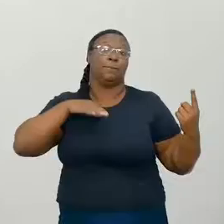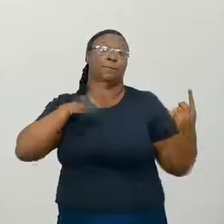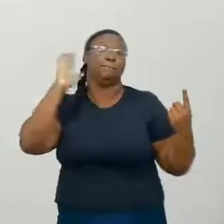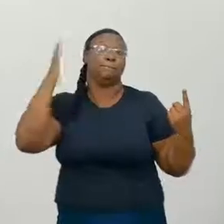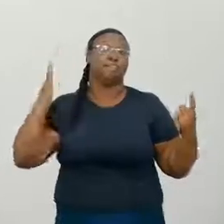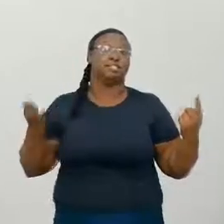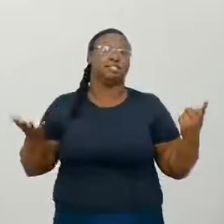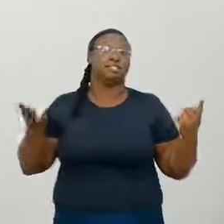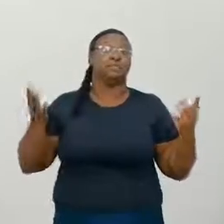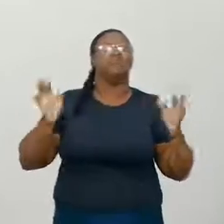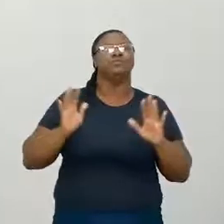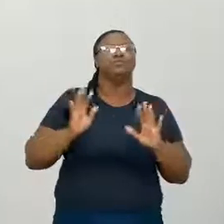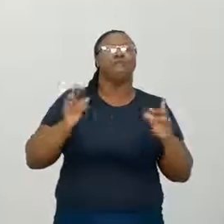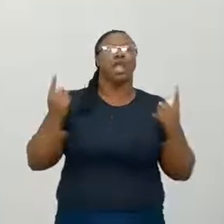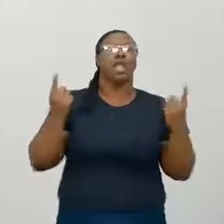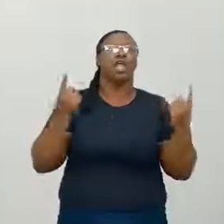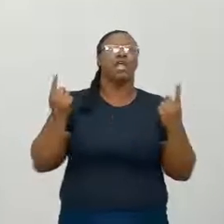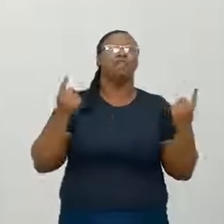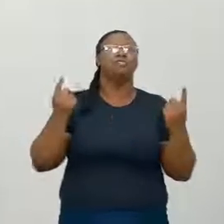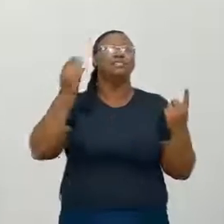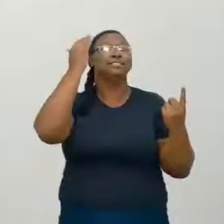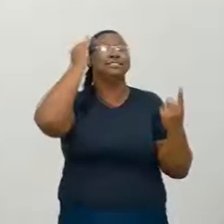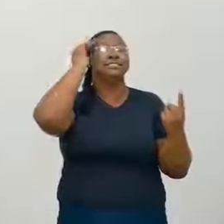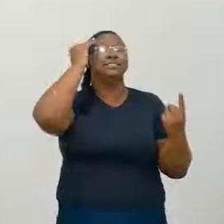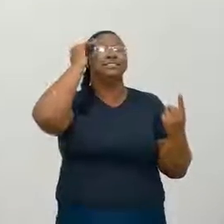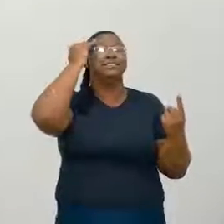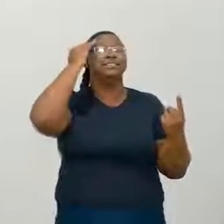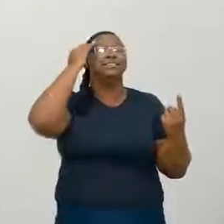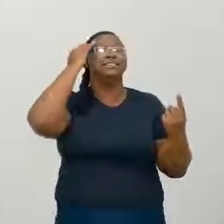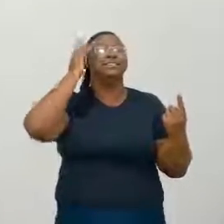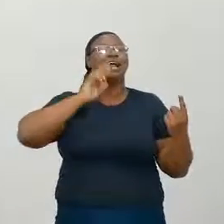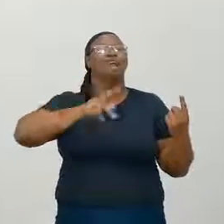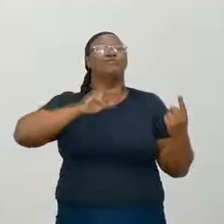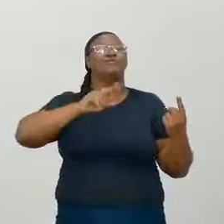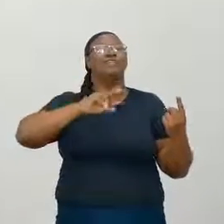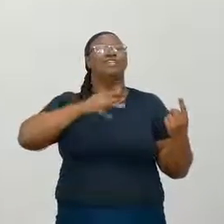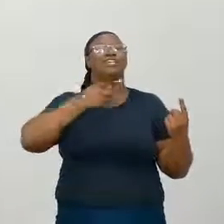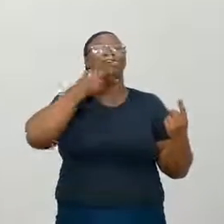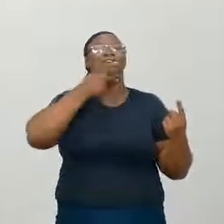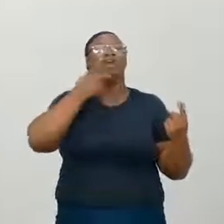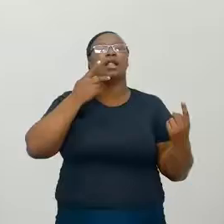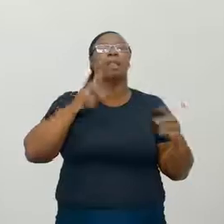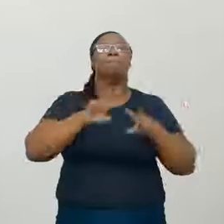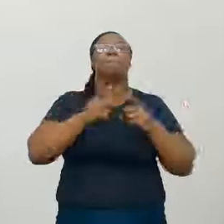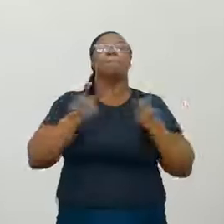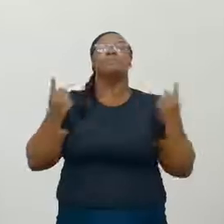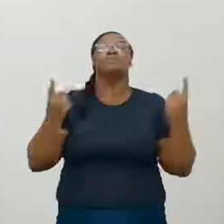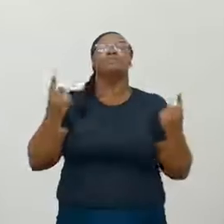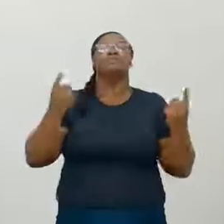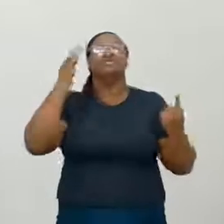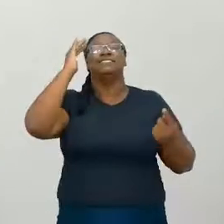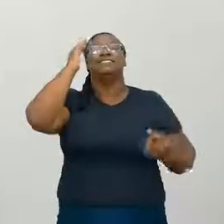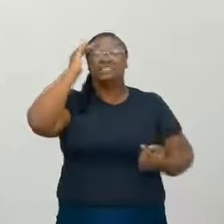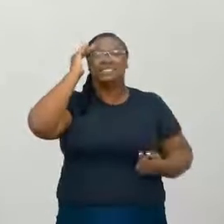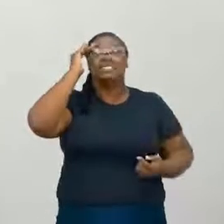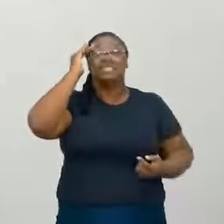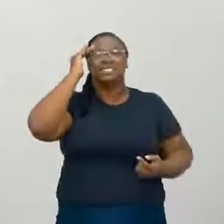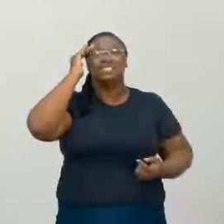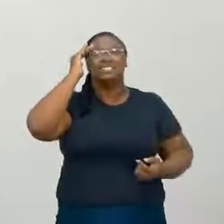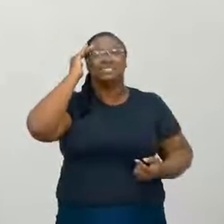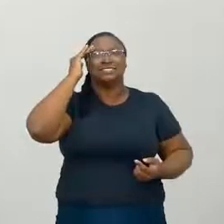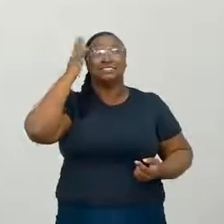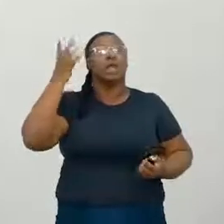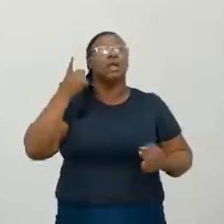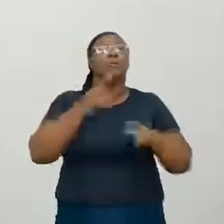se entender, né, apesar de estarem falando de maneira tão diferente, eles conseguem entender o que se entender ali, afinal de contas eles estão